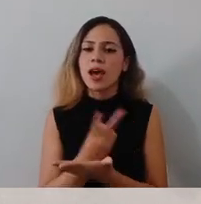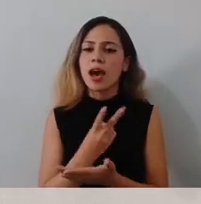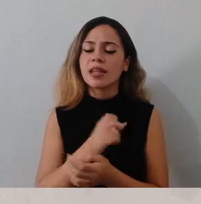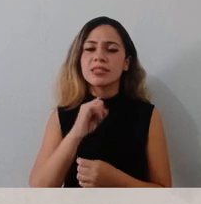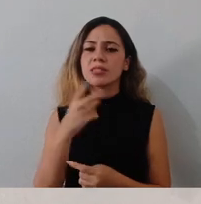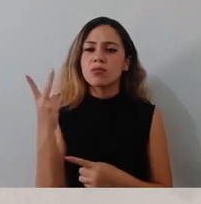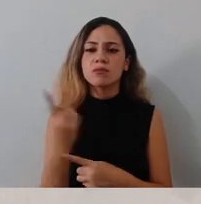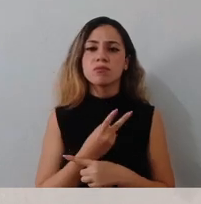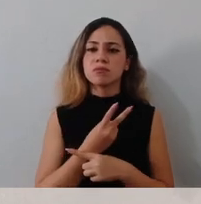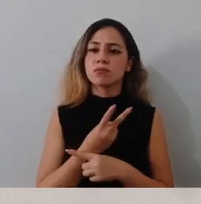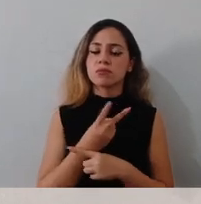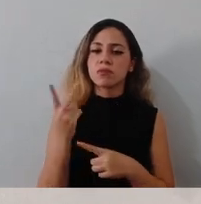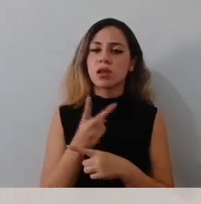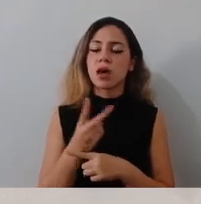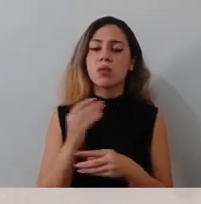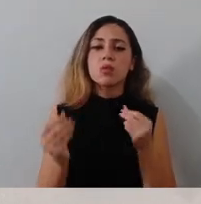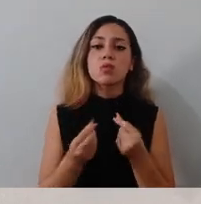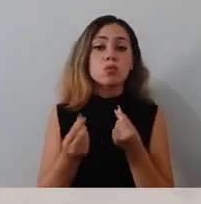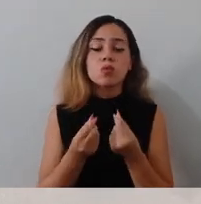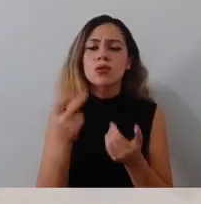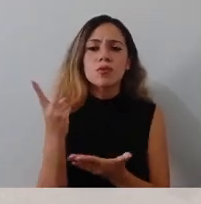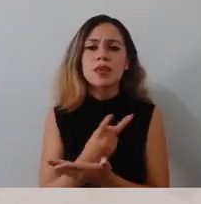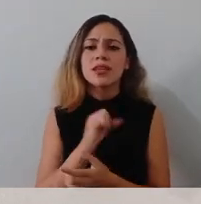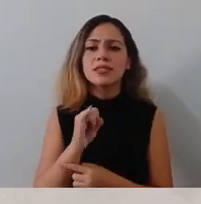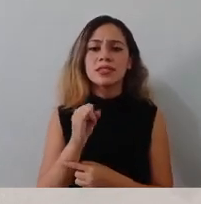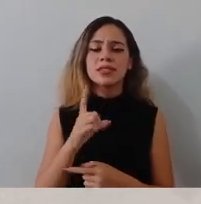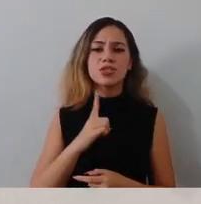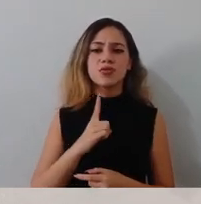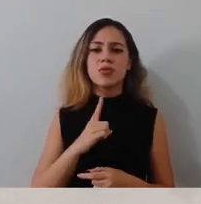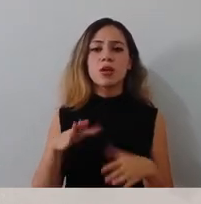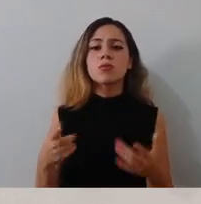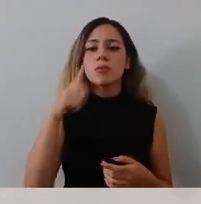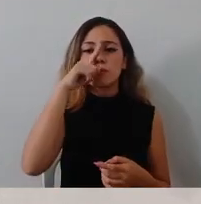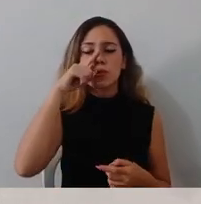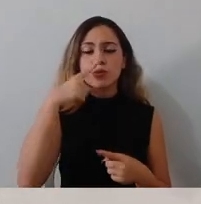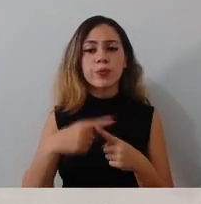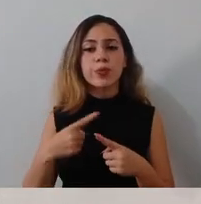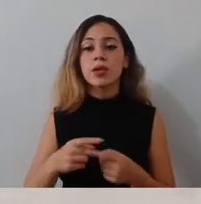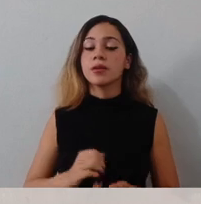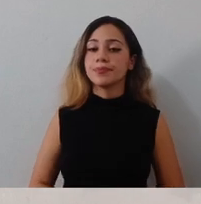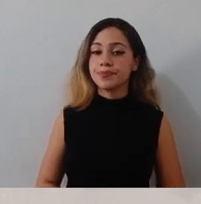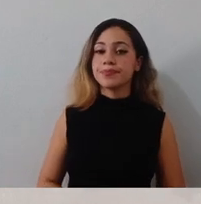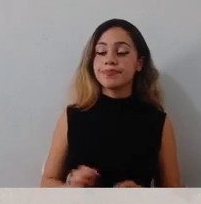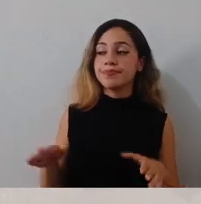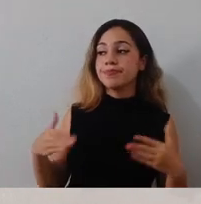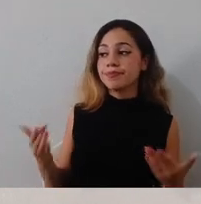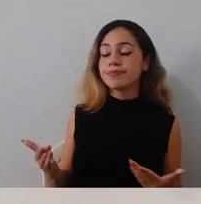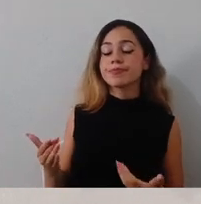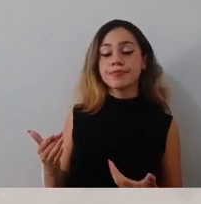interpretação, né? De uma tradução que não cumpra todos esses requisitos? Qual é o perigo disso?